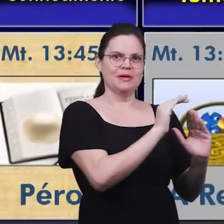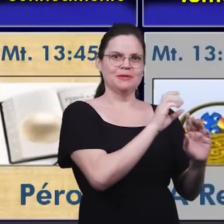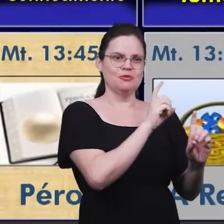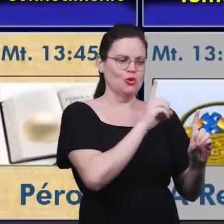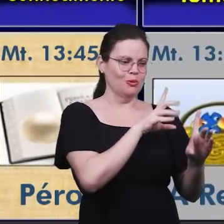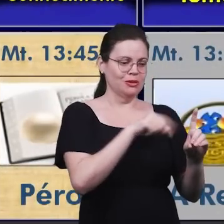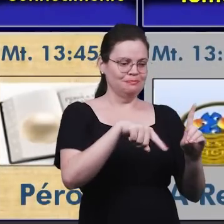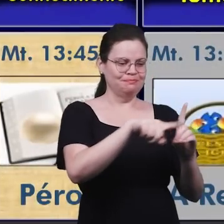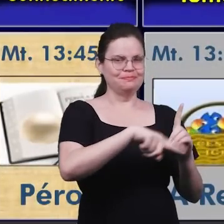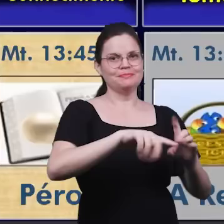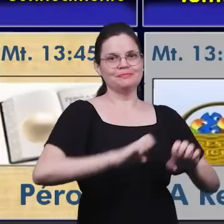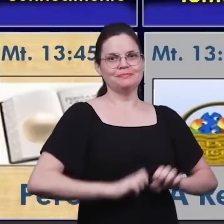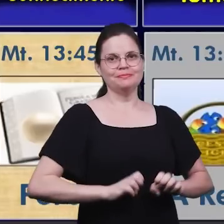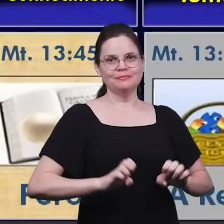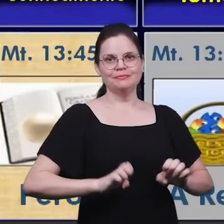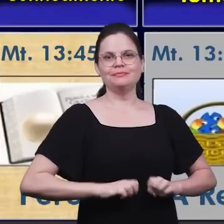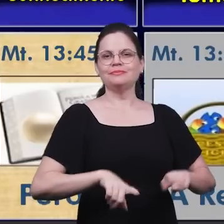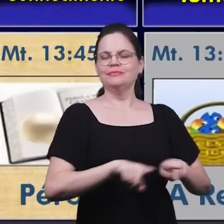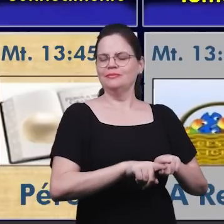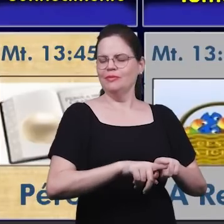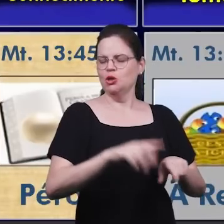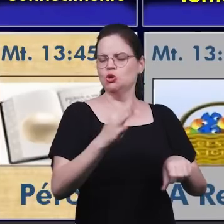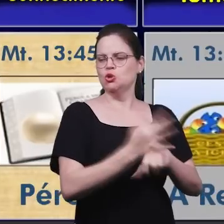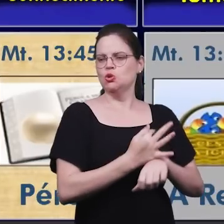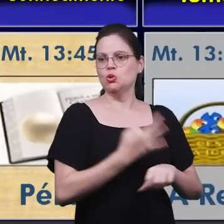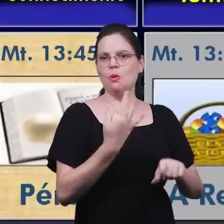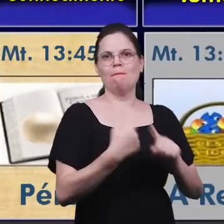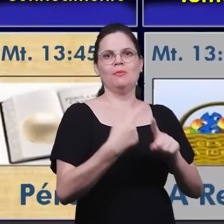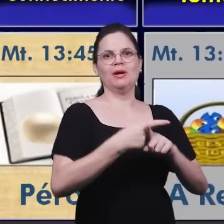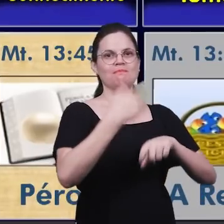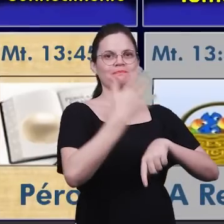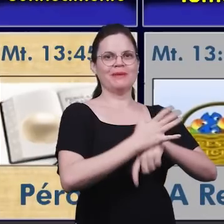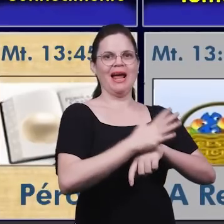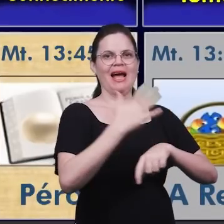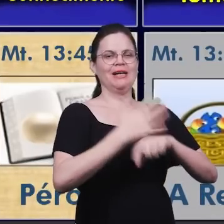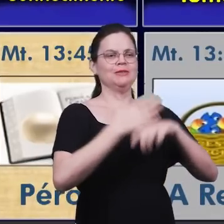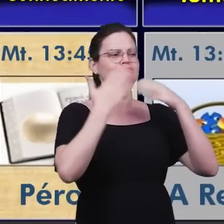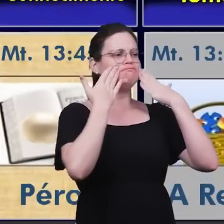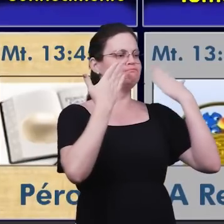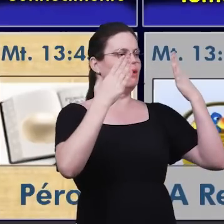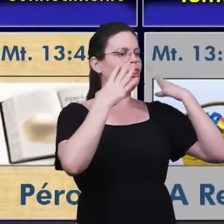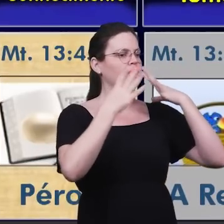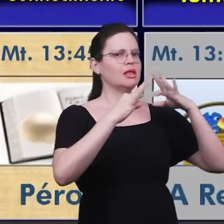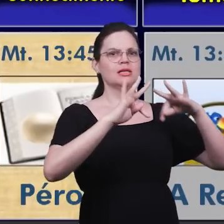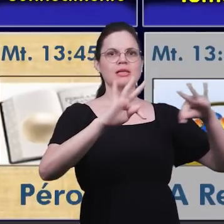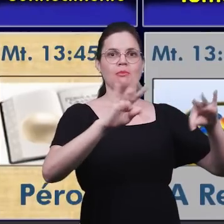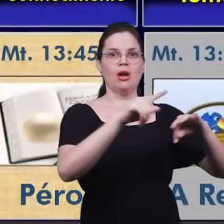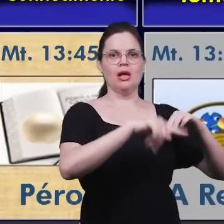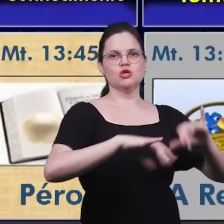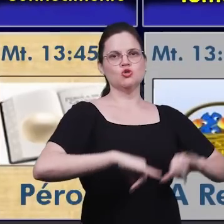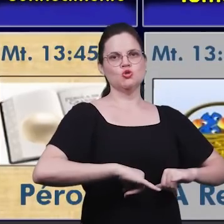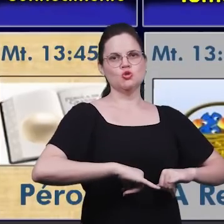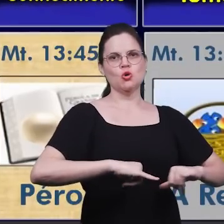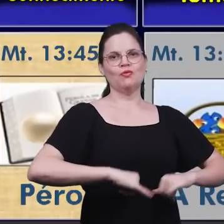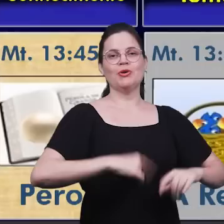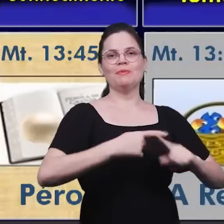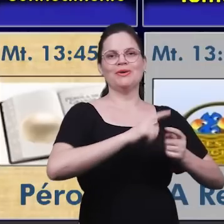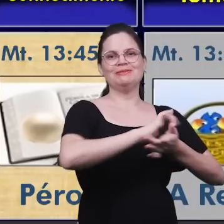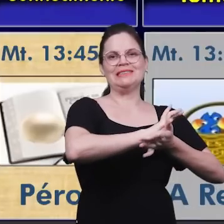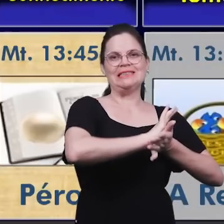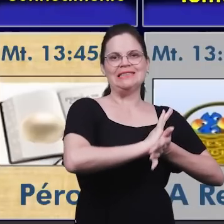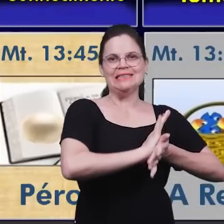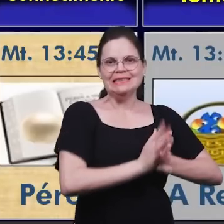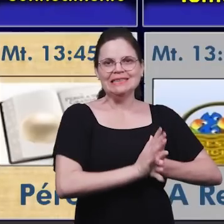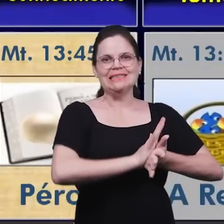mesmo tempo do perfume que ela exala e também como elemento